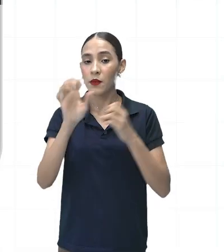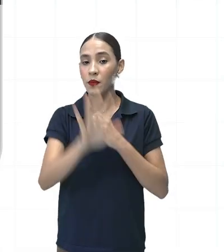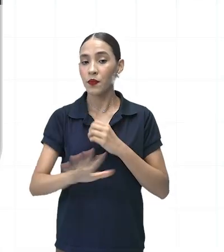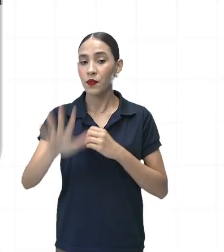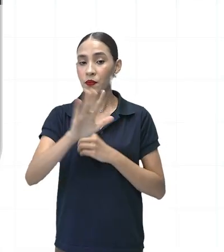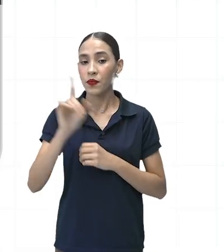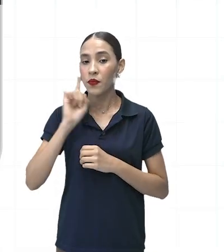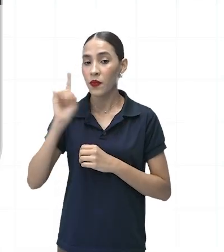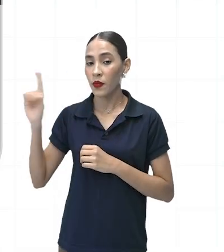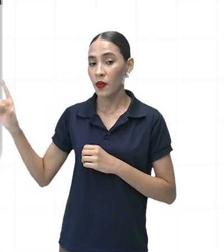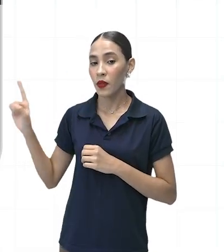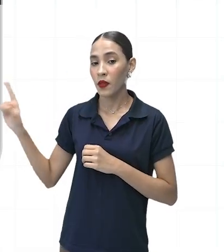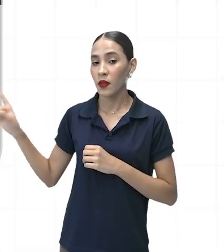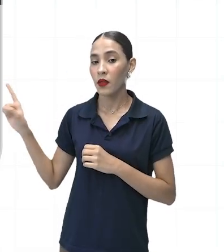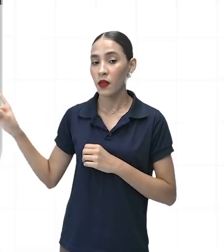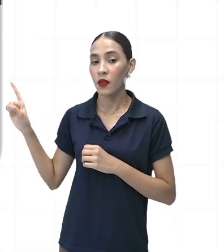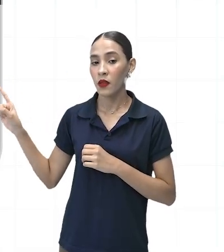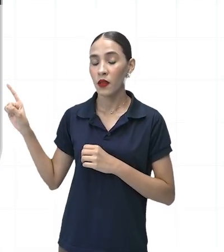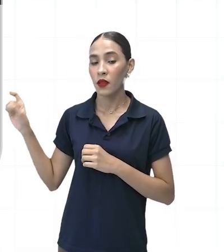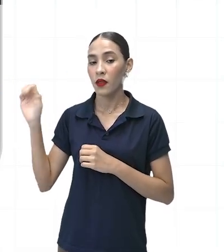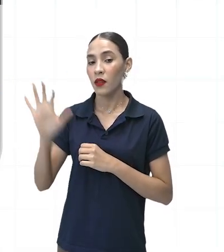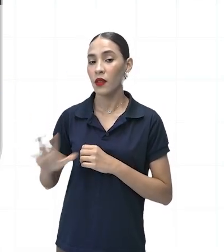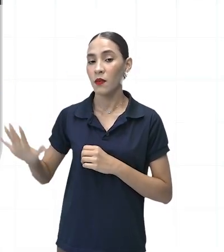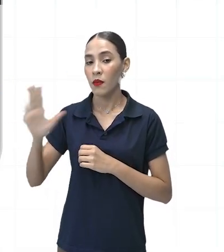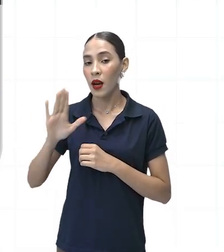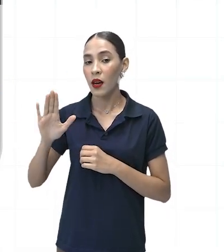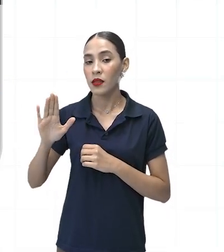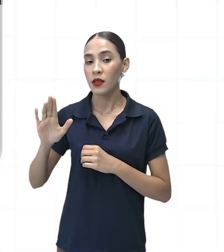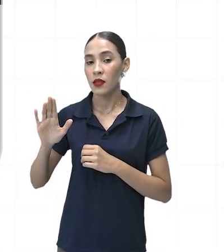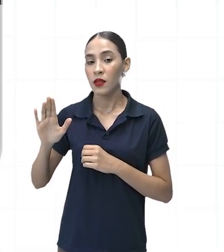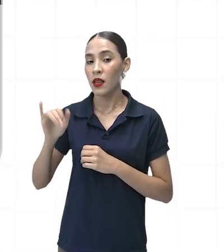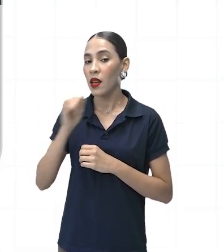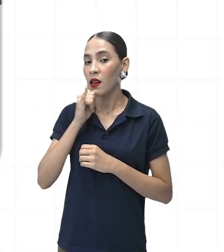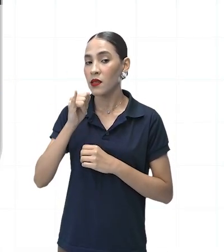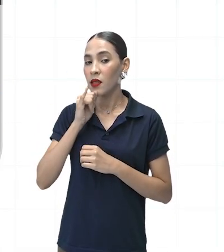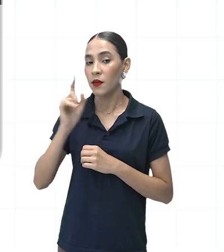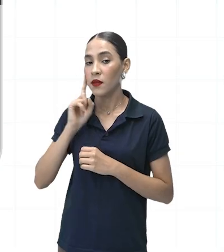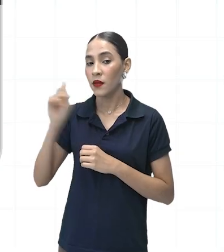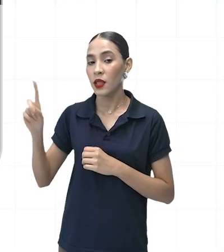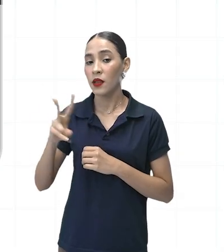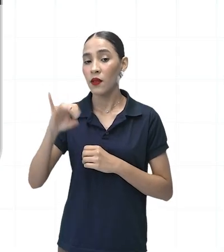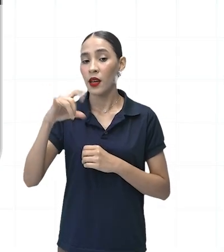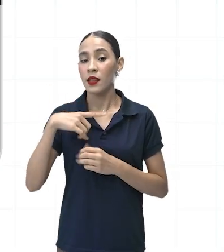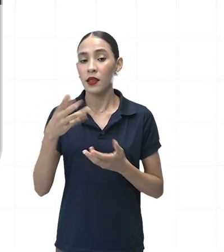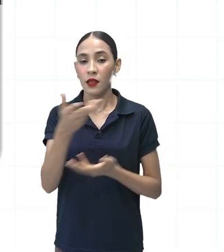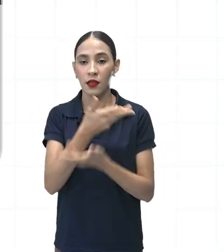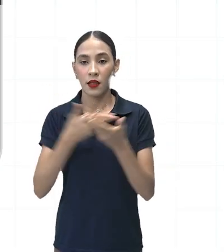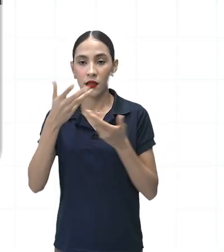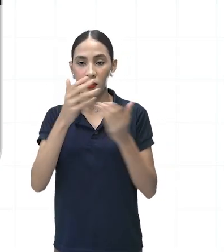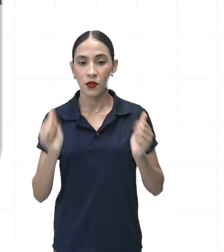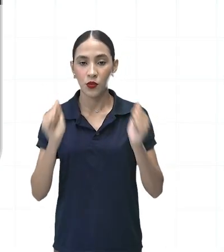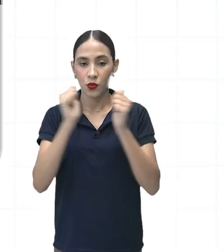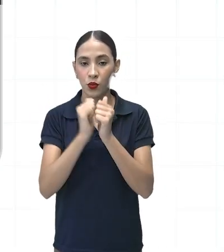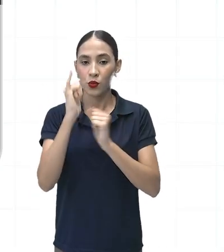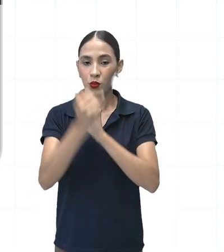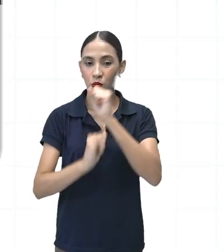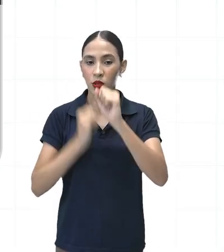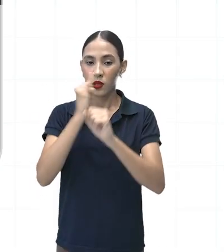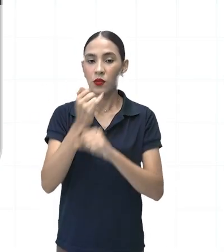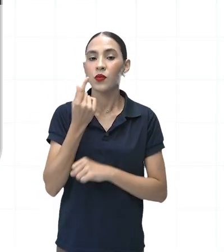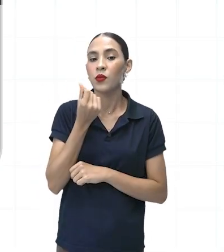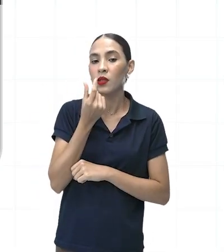da molécula de água aqui na nossa imagem, na nossa animação. Elas vão interagir com os íons do